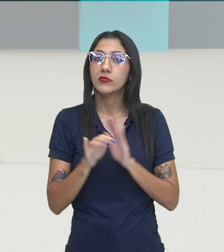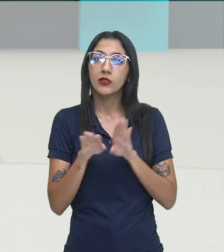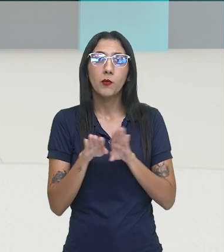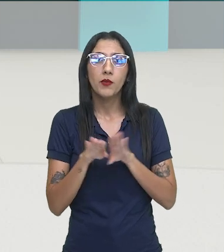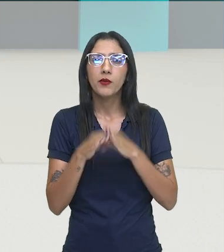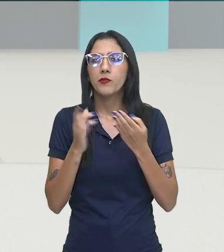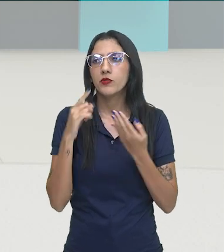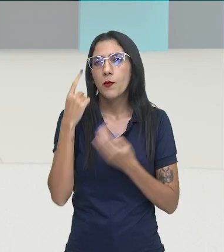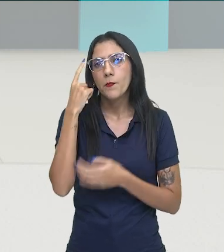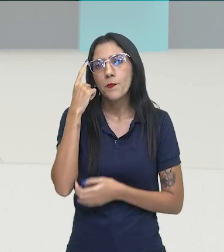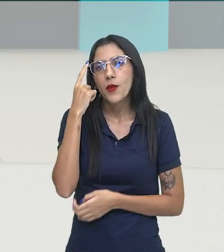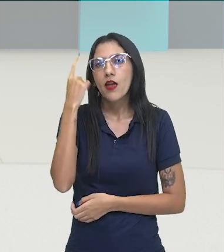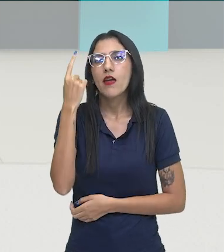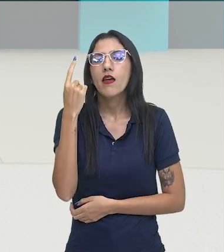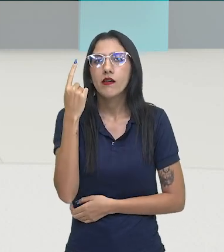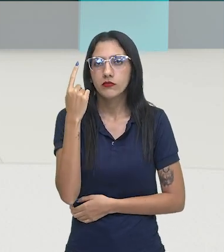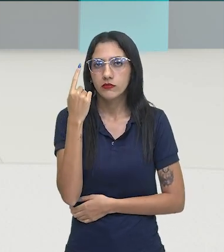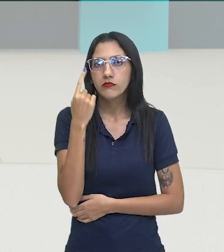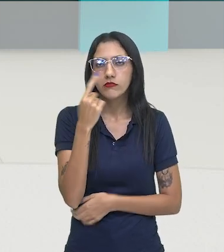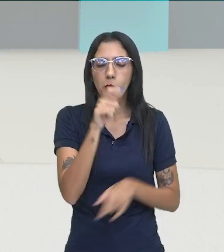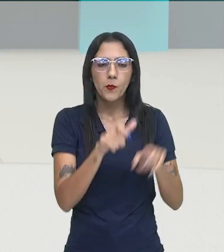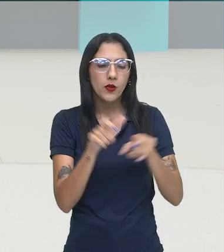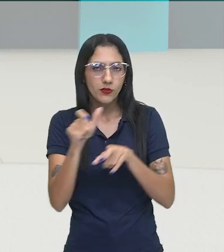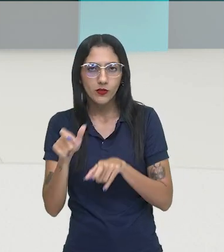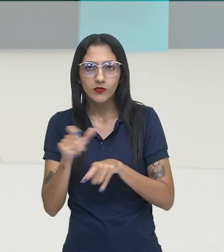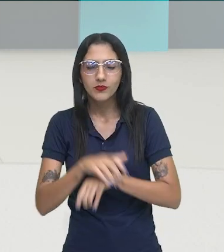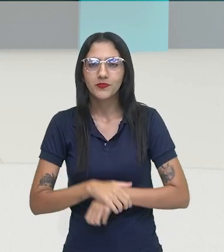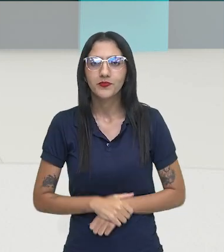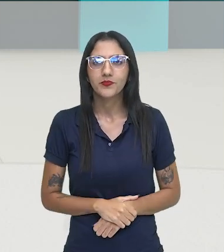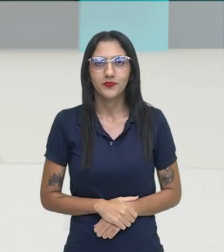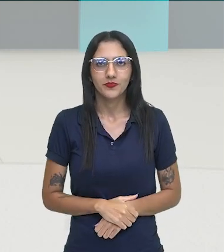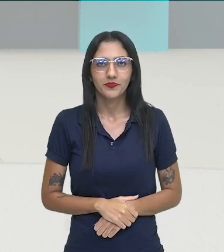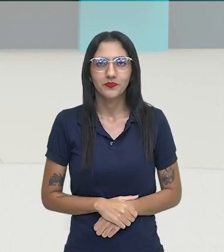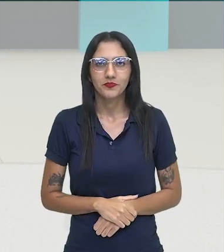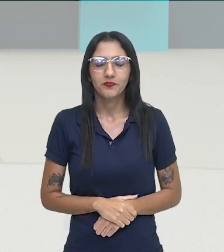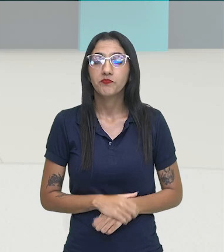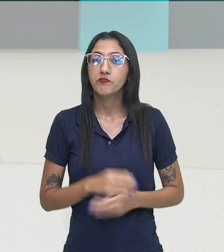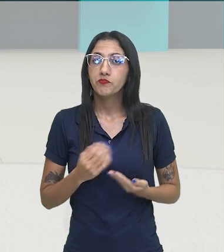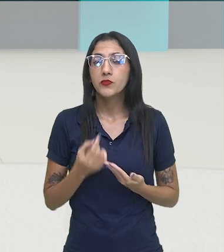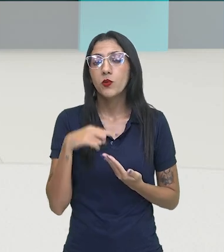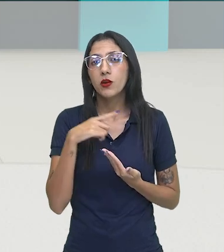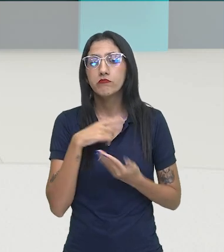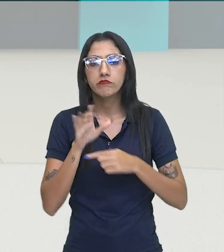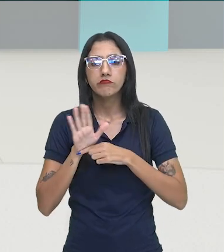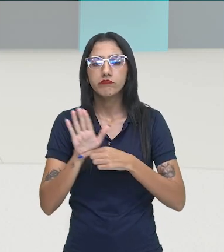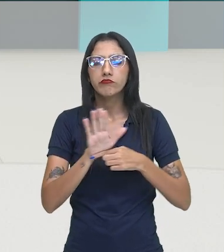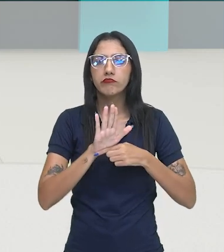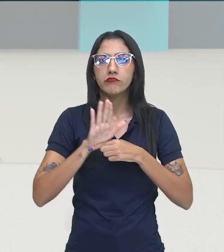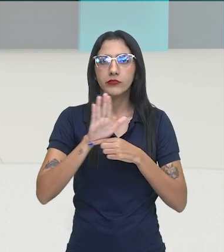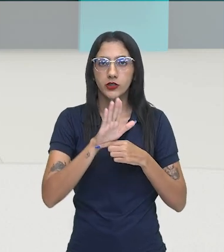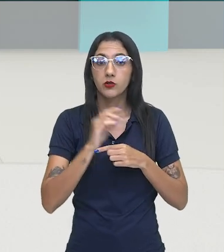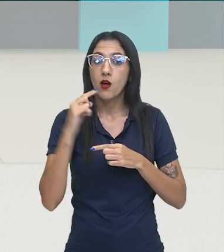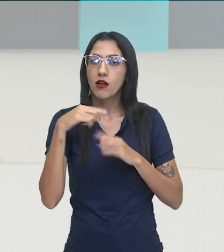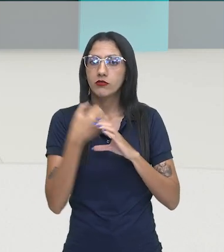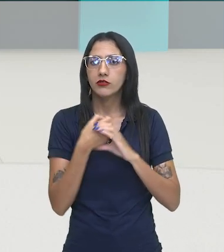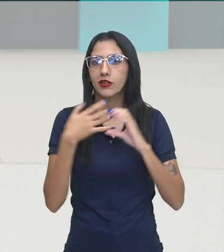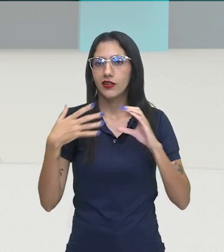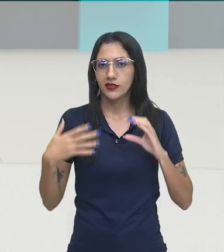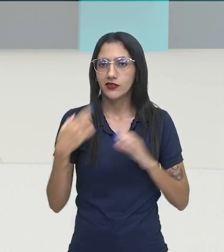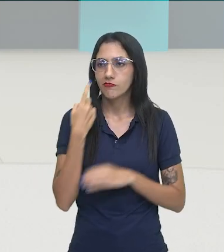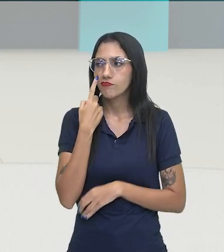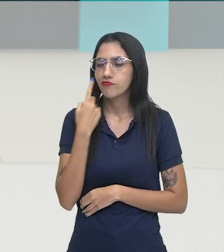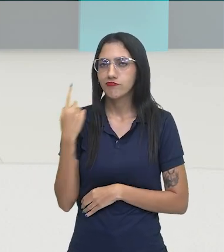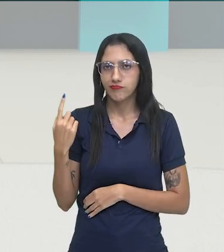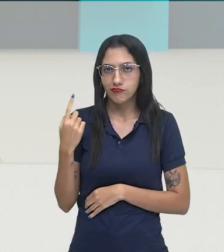que pensam as pessoas. Então, as obras literárias, elas apresentam marcas, essas marcas de